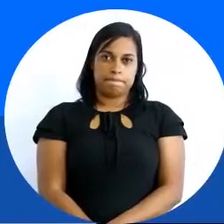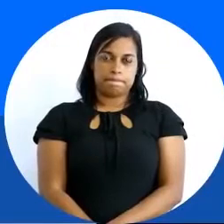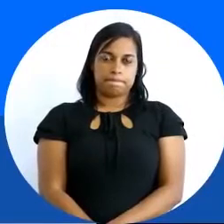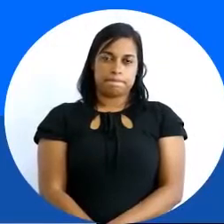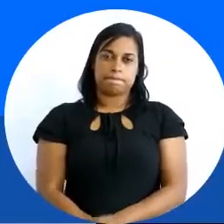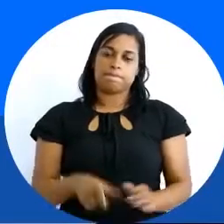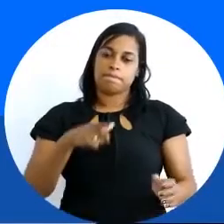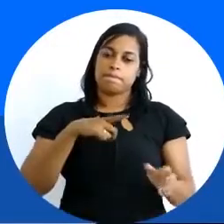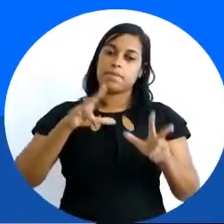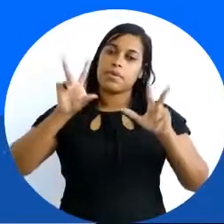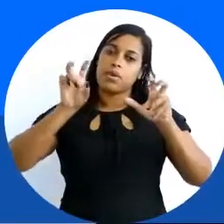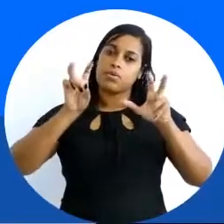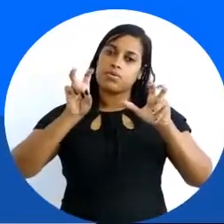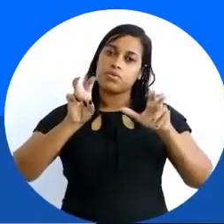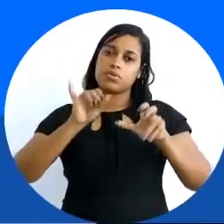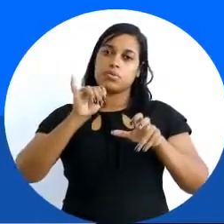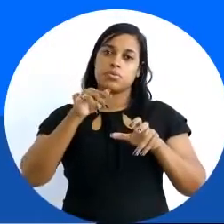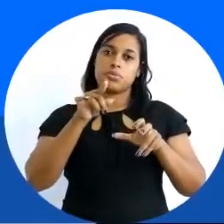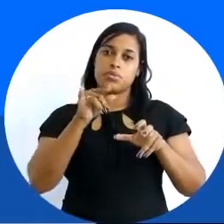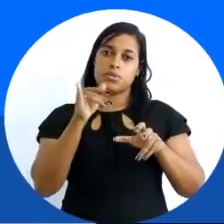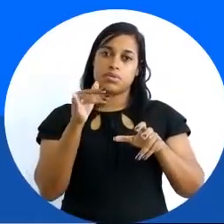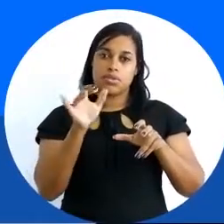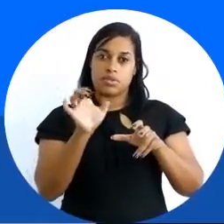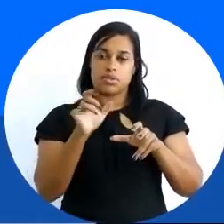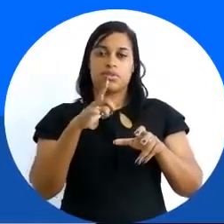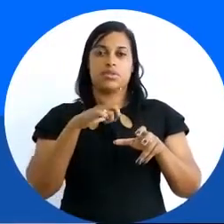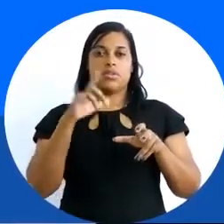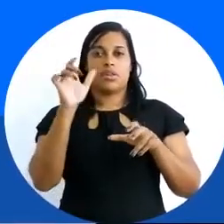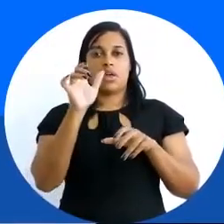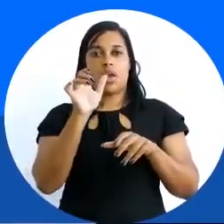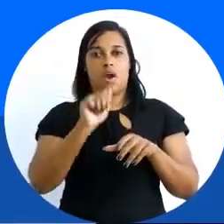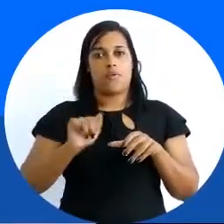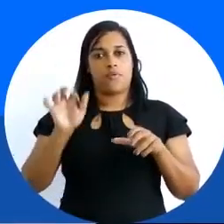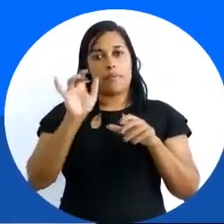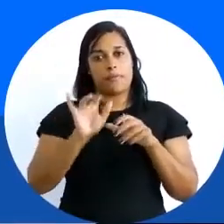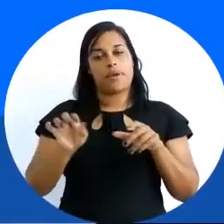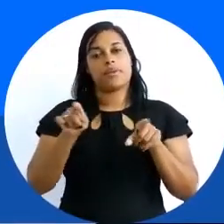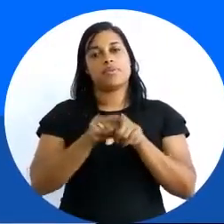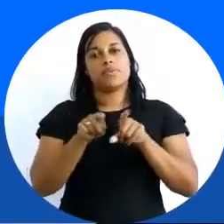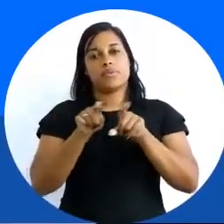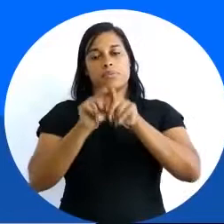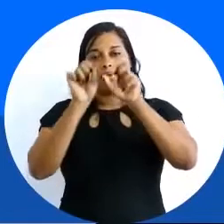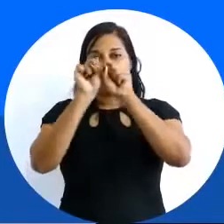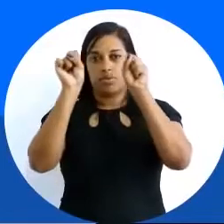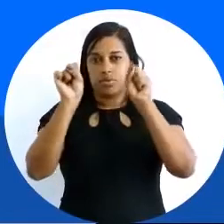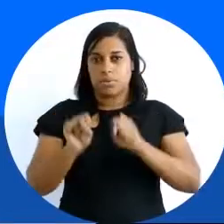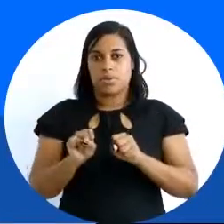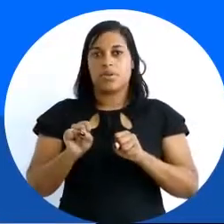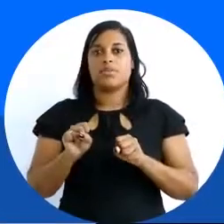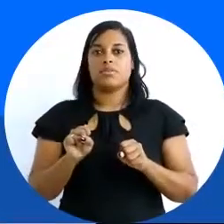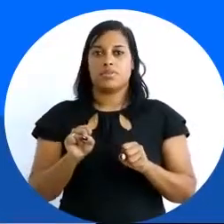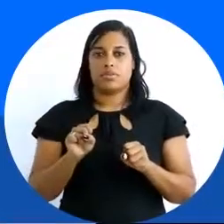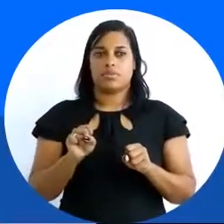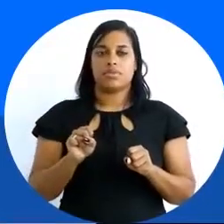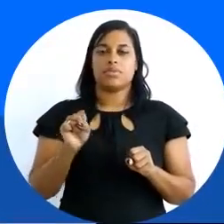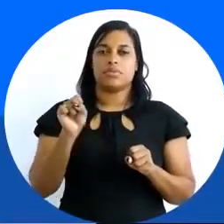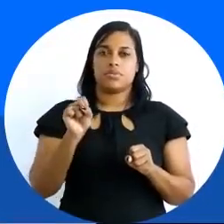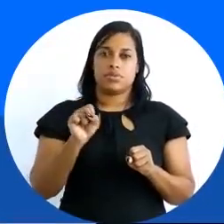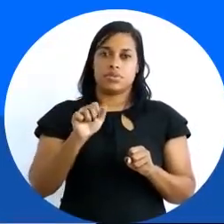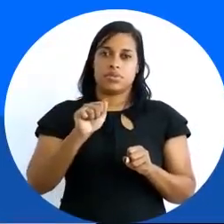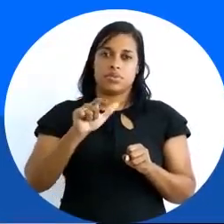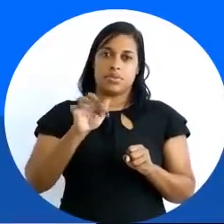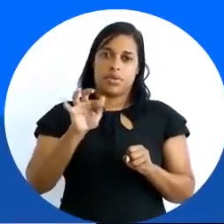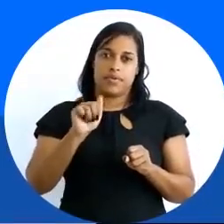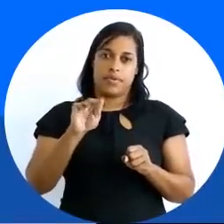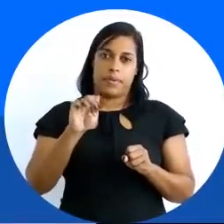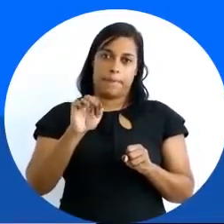ter os tipos de índices. Nós temos os índices alfabéticos e os índices sistemáticos. Os índices alfabéticos como o próprio